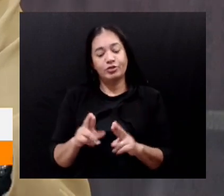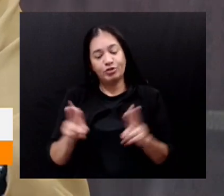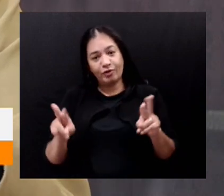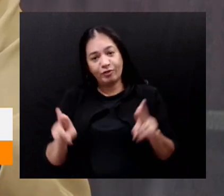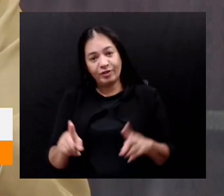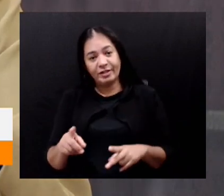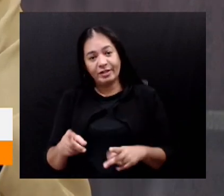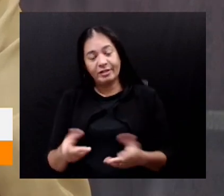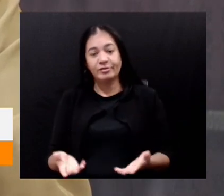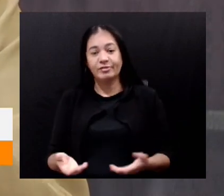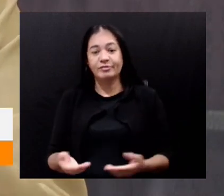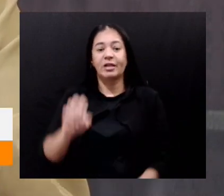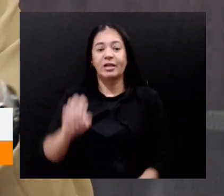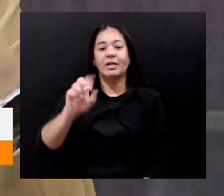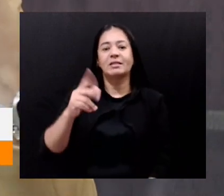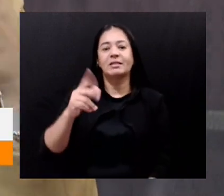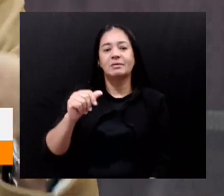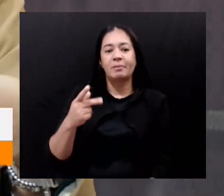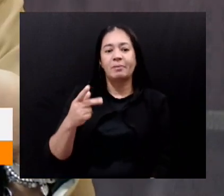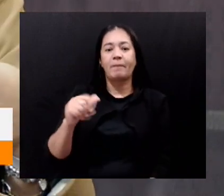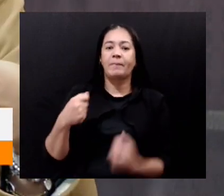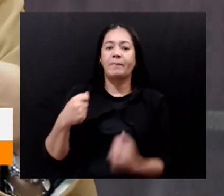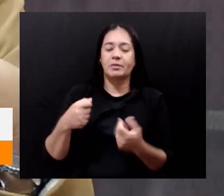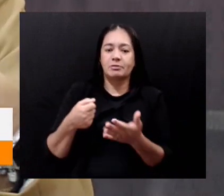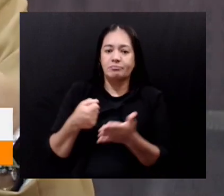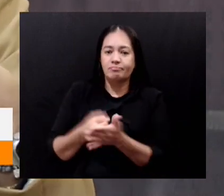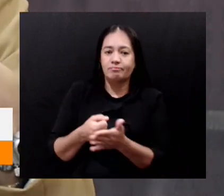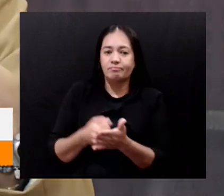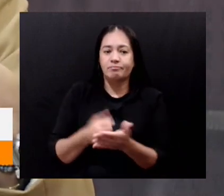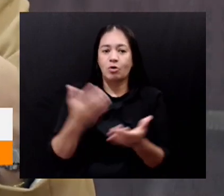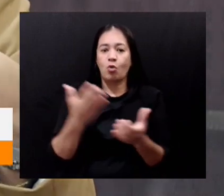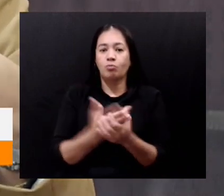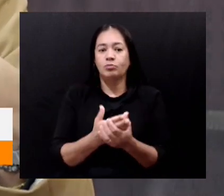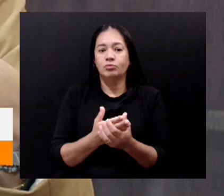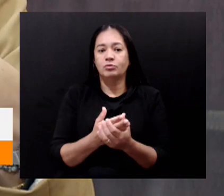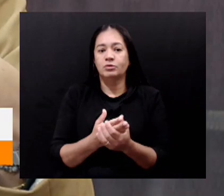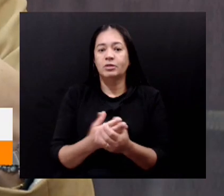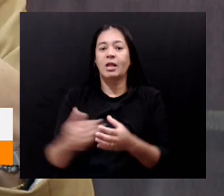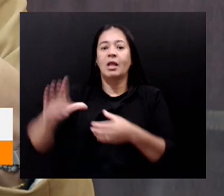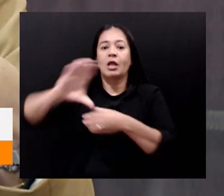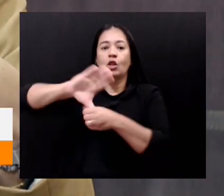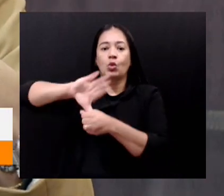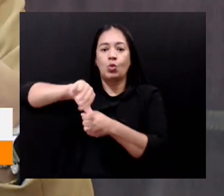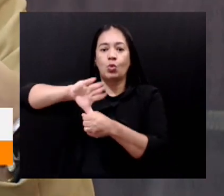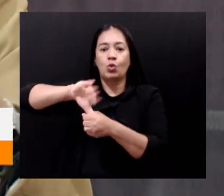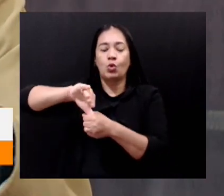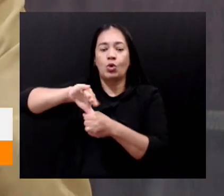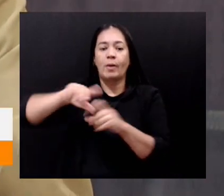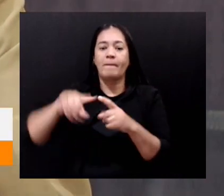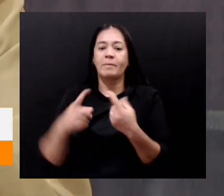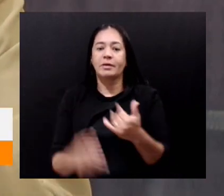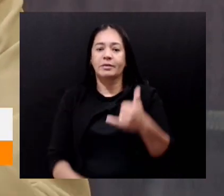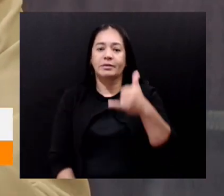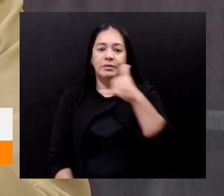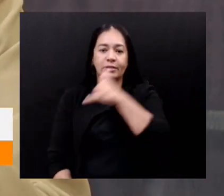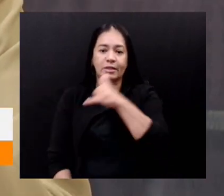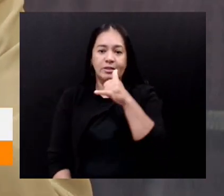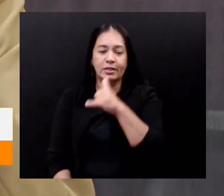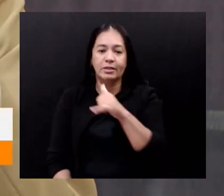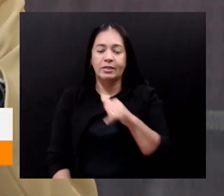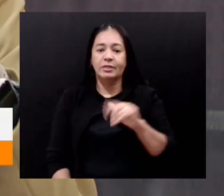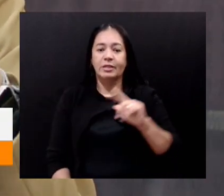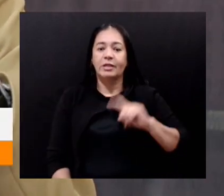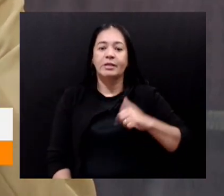dar entrada obrigatoriamente do processo no consulado, na italiana existem mais formas e na portuguesa